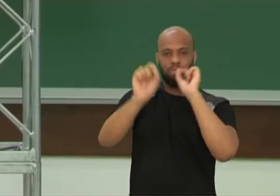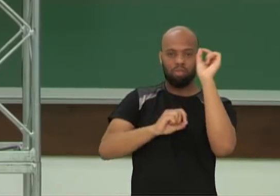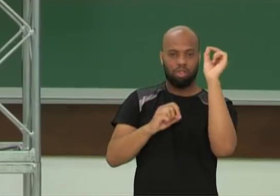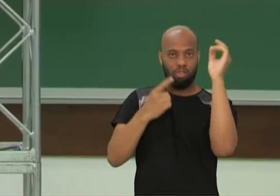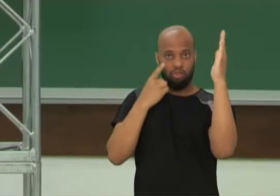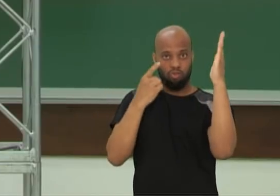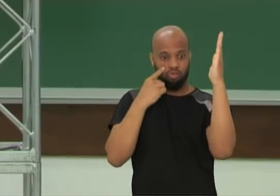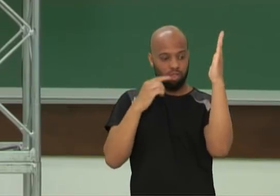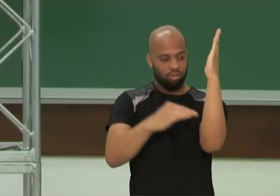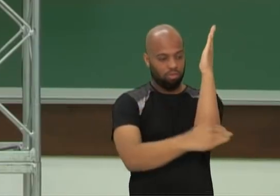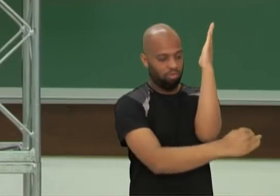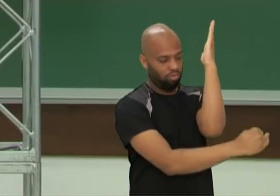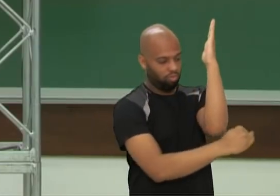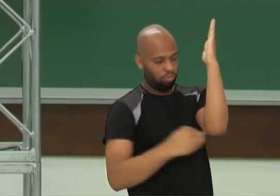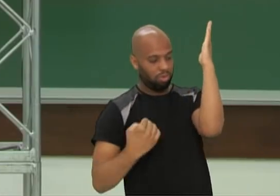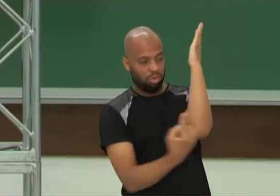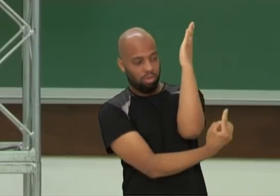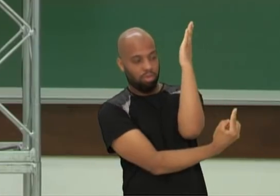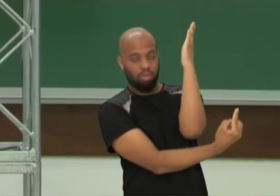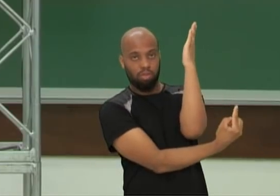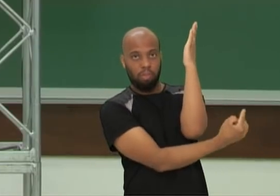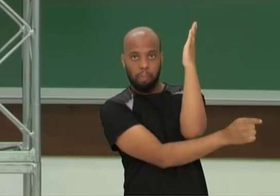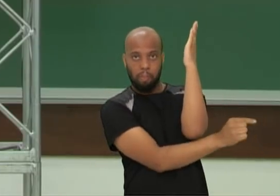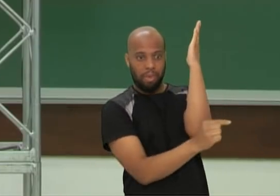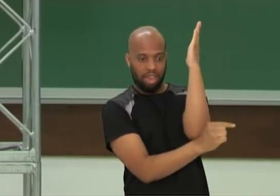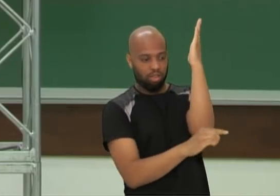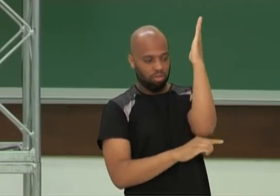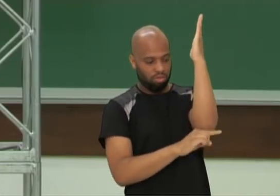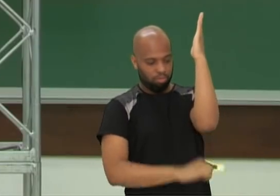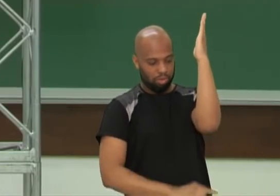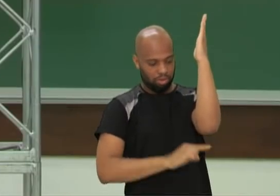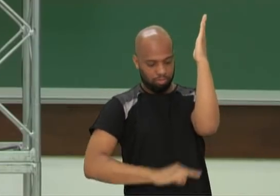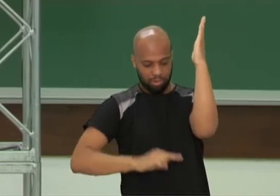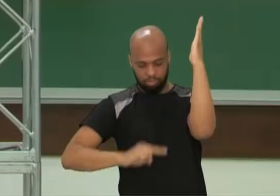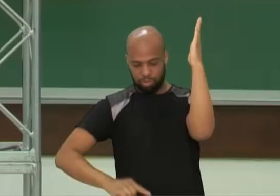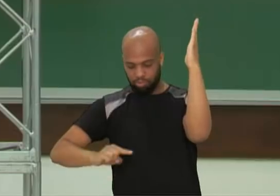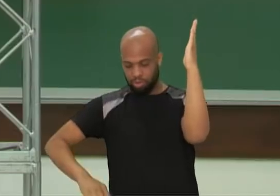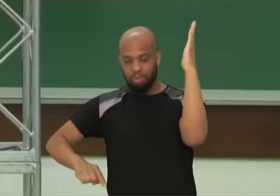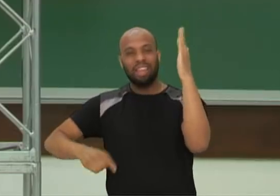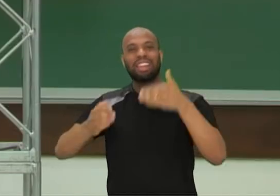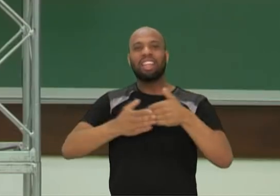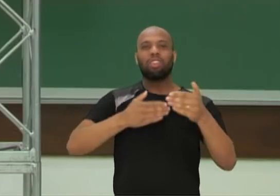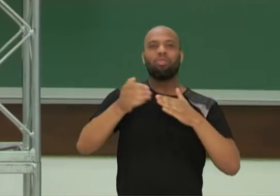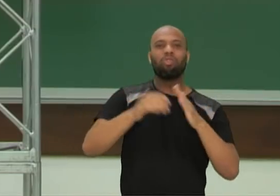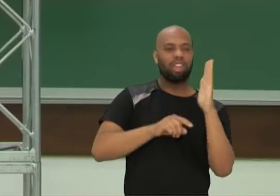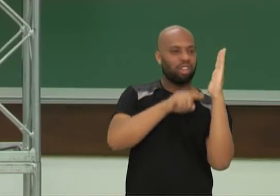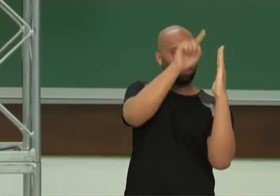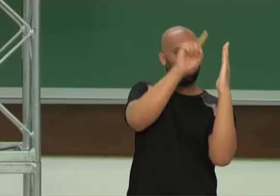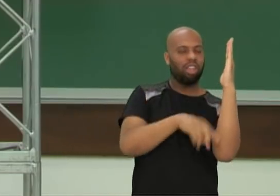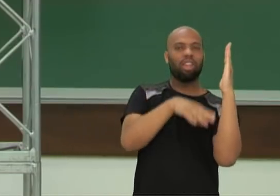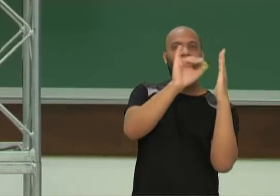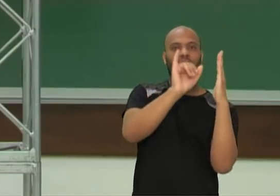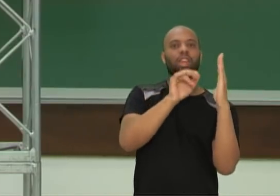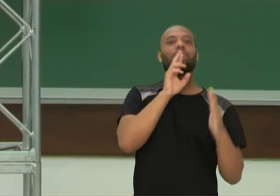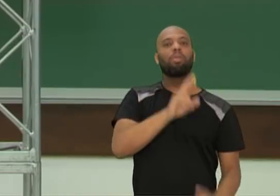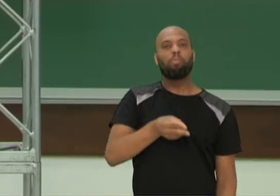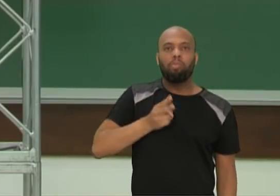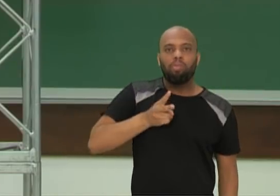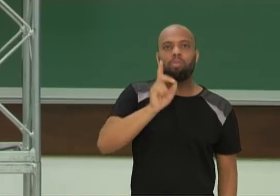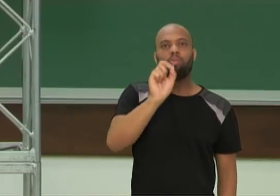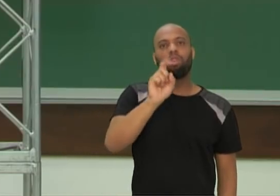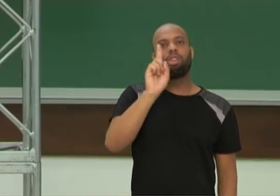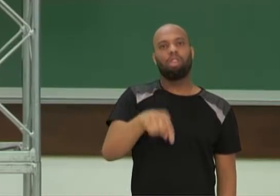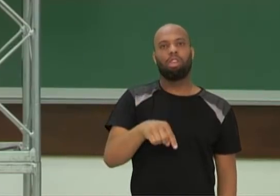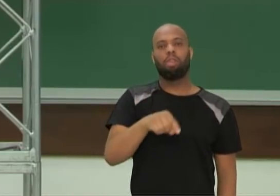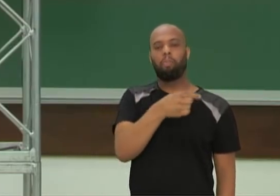qualquer valor de Y, você sempre vai recair sobre o menos 1. Então, essa reta está paralela ao